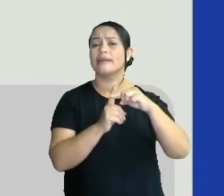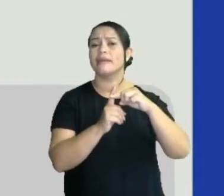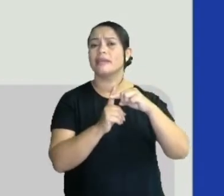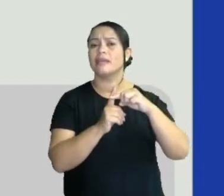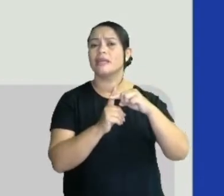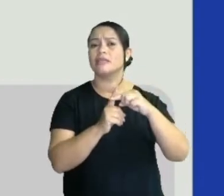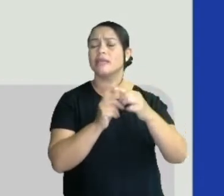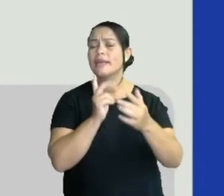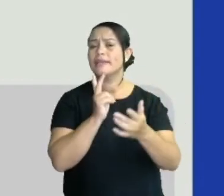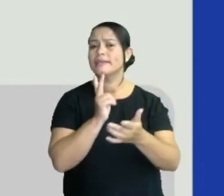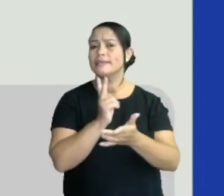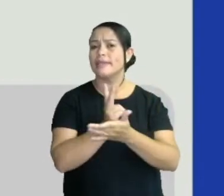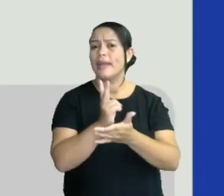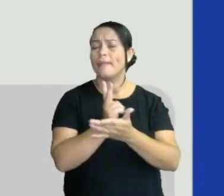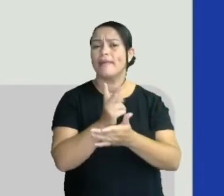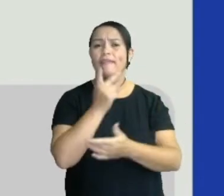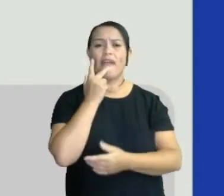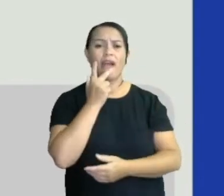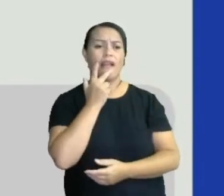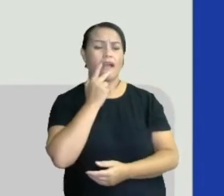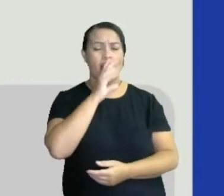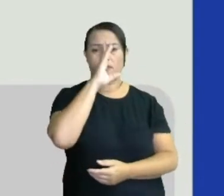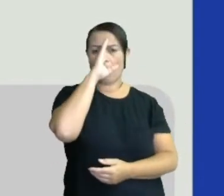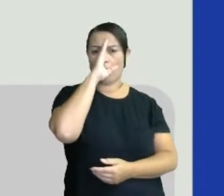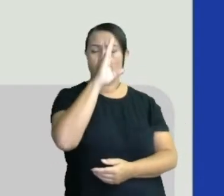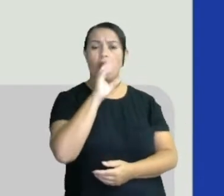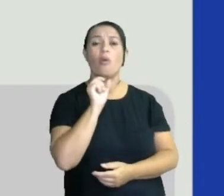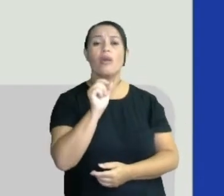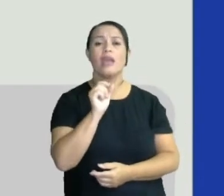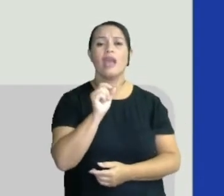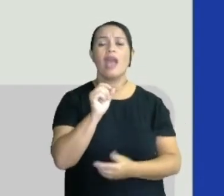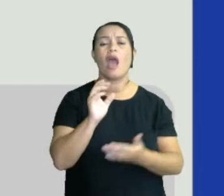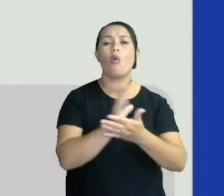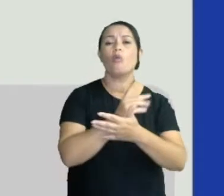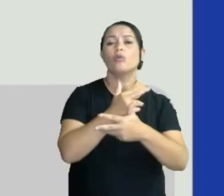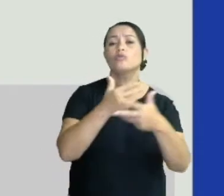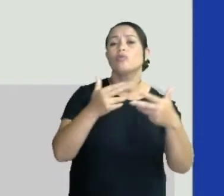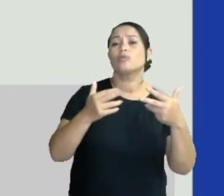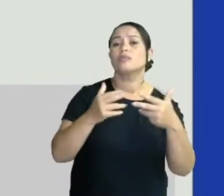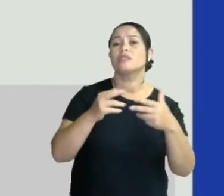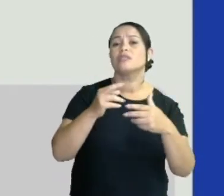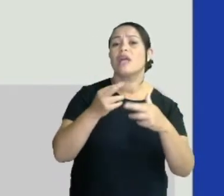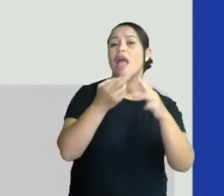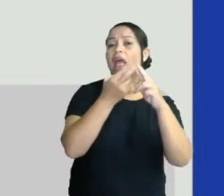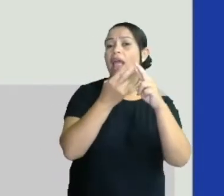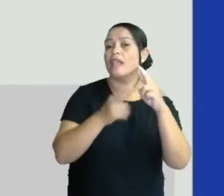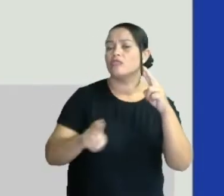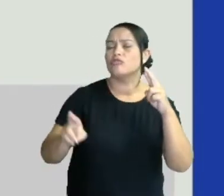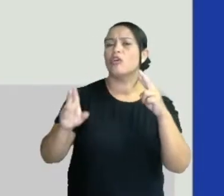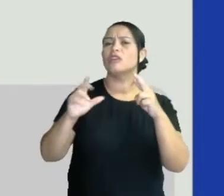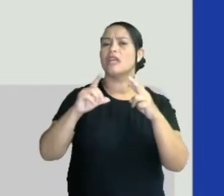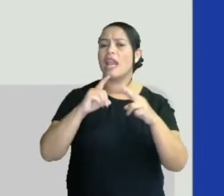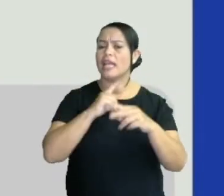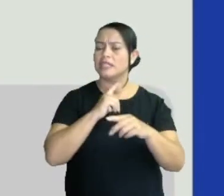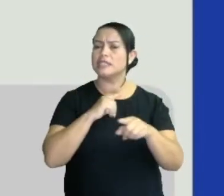as questões religiosas e tinha privilégios. Então, ela tinha receio na